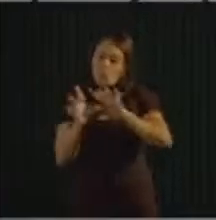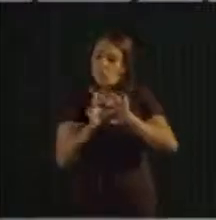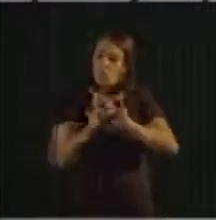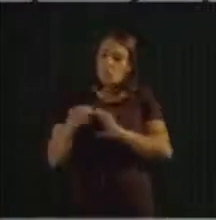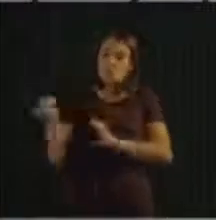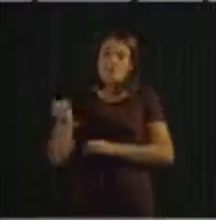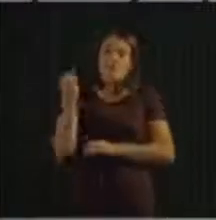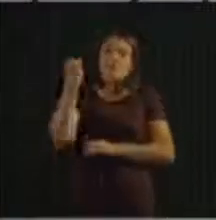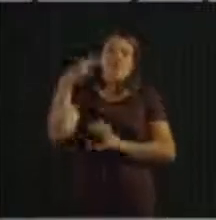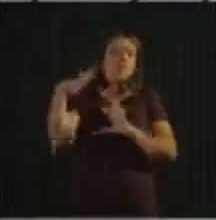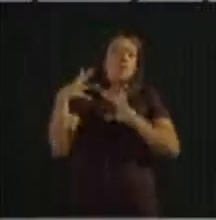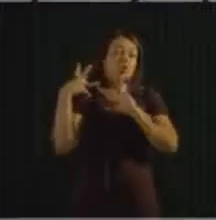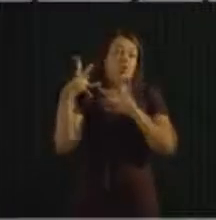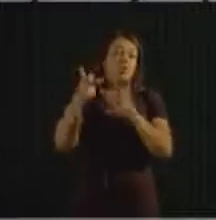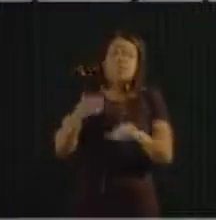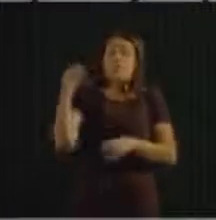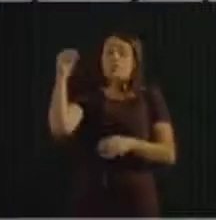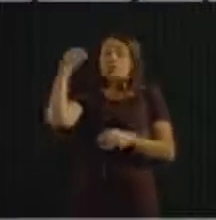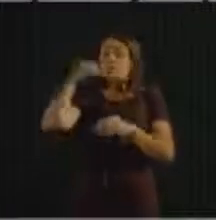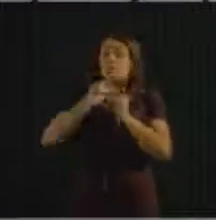fora. Não tem fora. Está todo mundo dentro. Então, vamos lá. Obrigado.